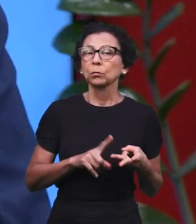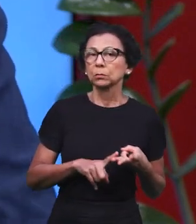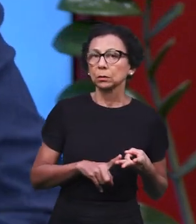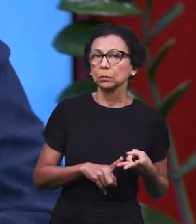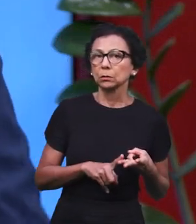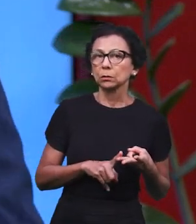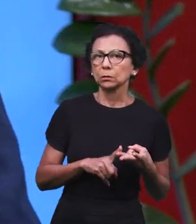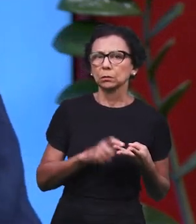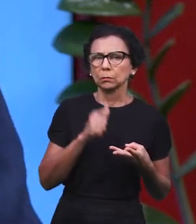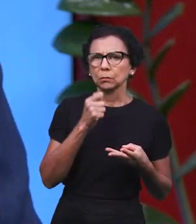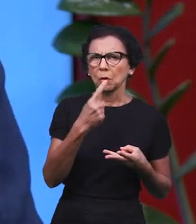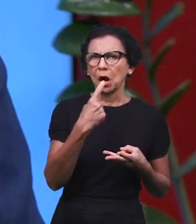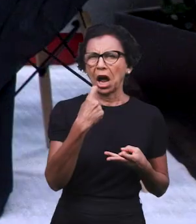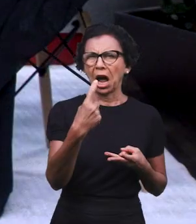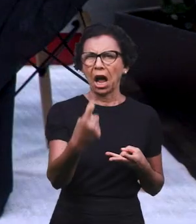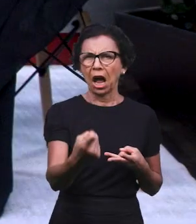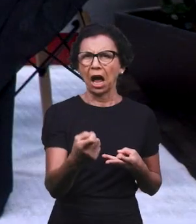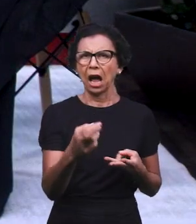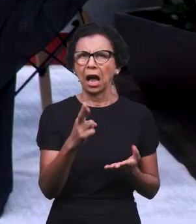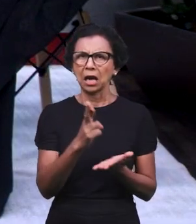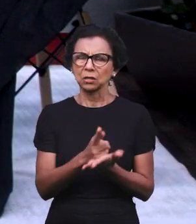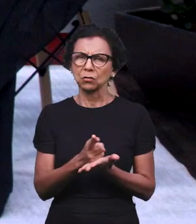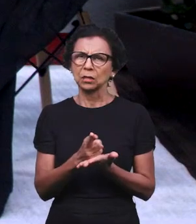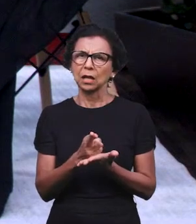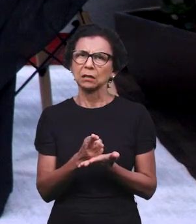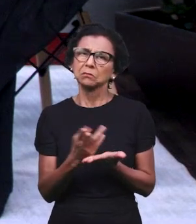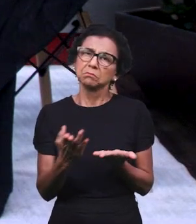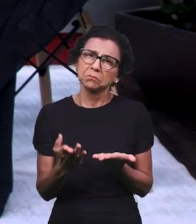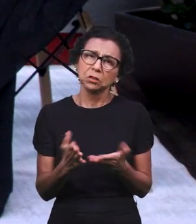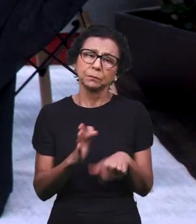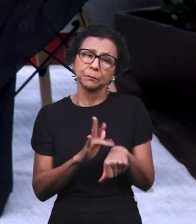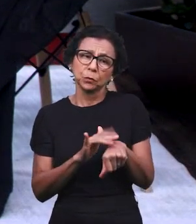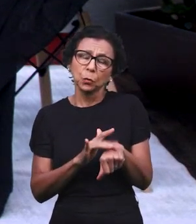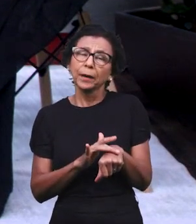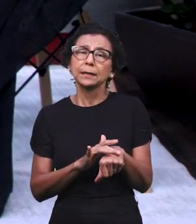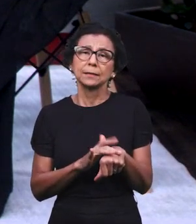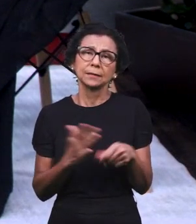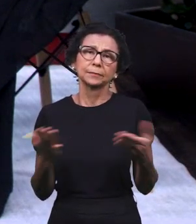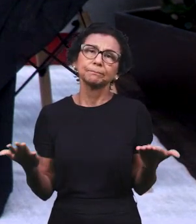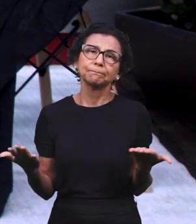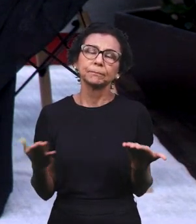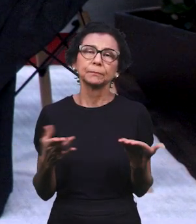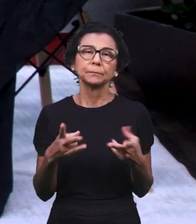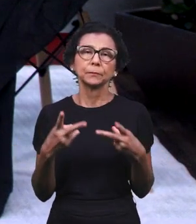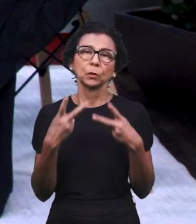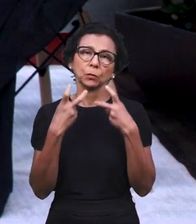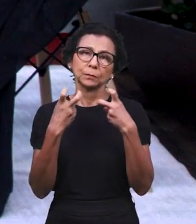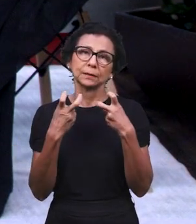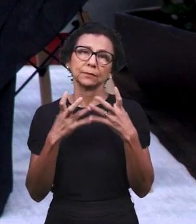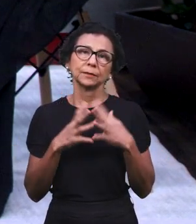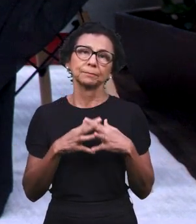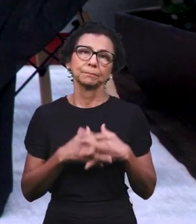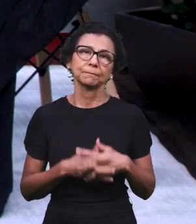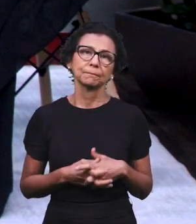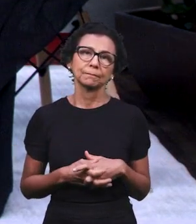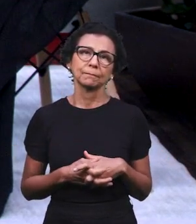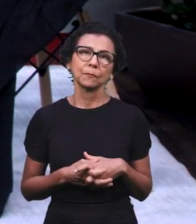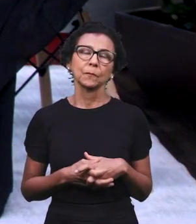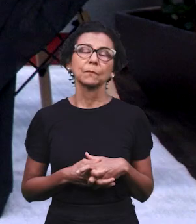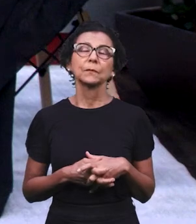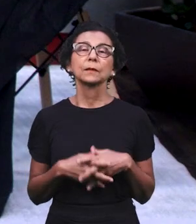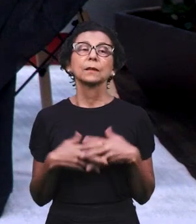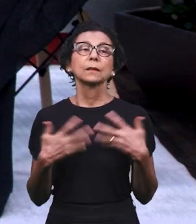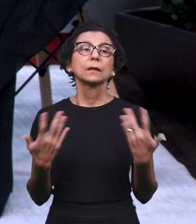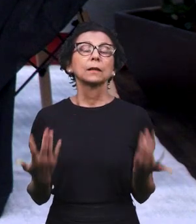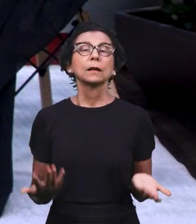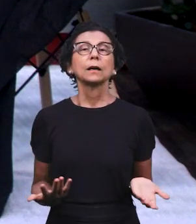seja bucal, seja sistêmica, né? E é algo muito complicado da gente tratar, porque a gente precisa observar. É. E aí fica aquela pergunta,